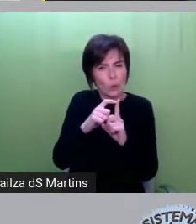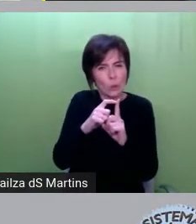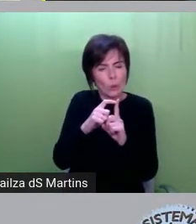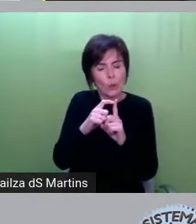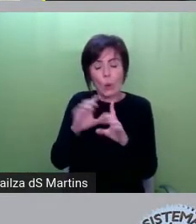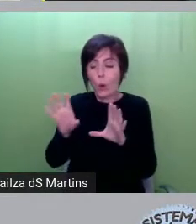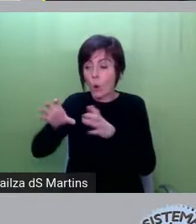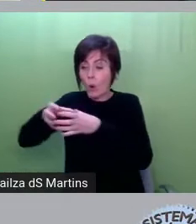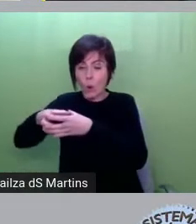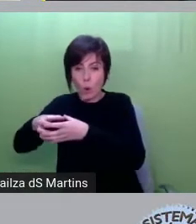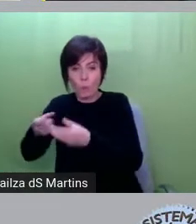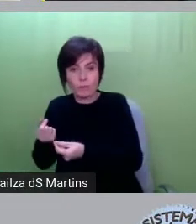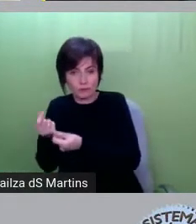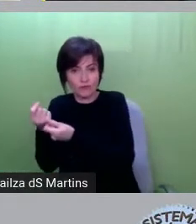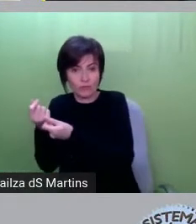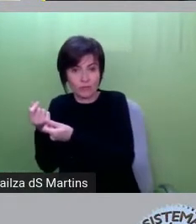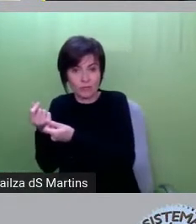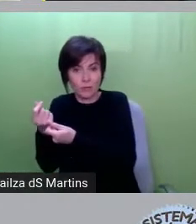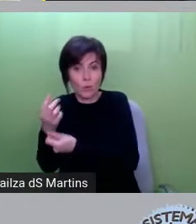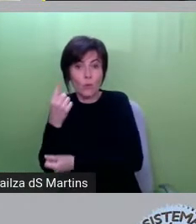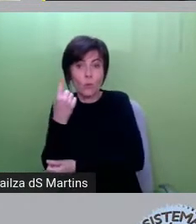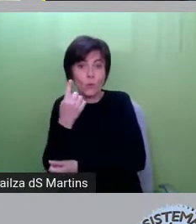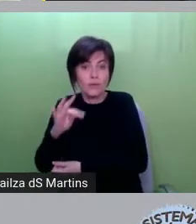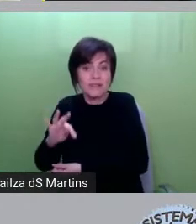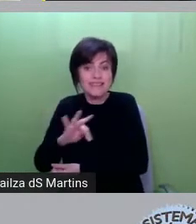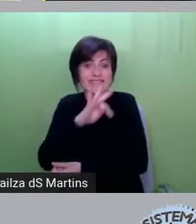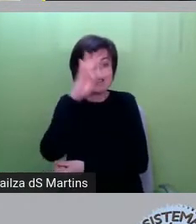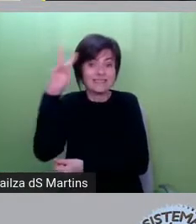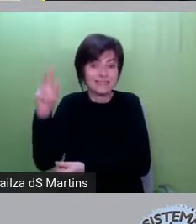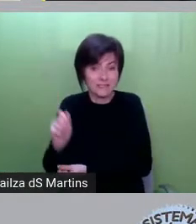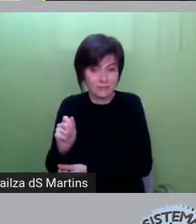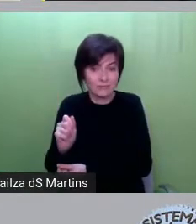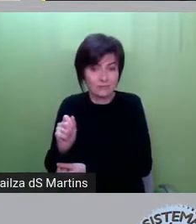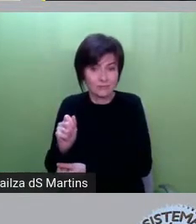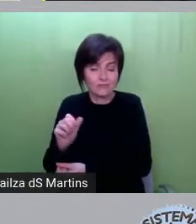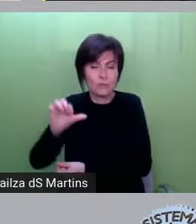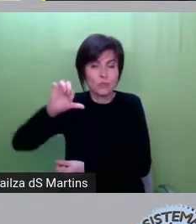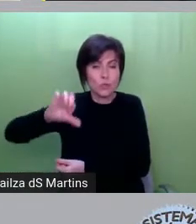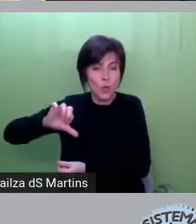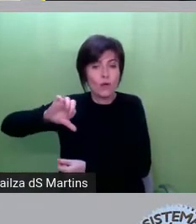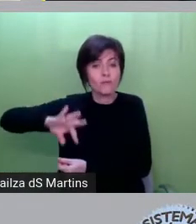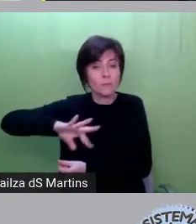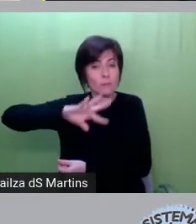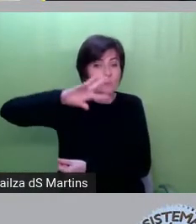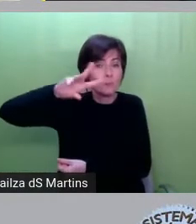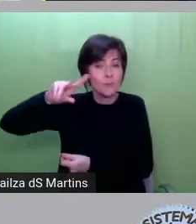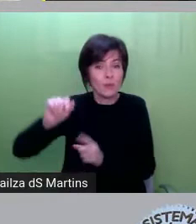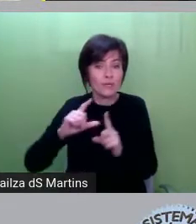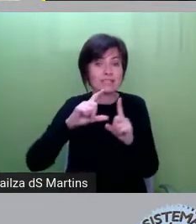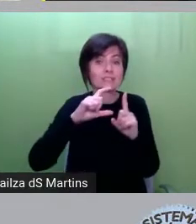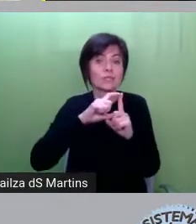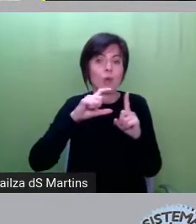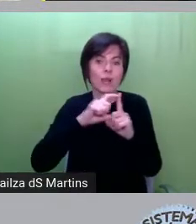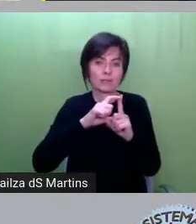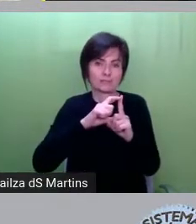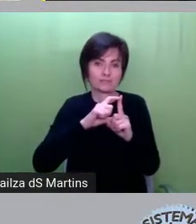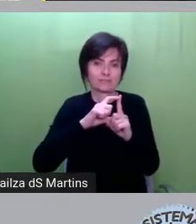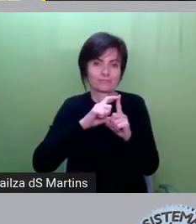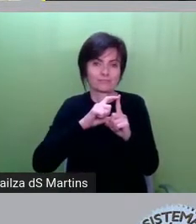financeiras chegou a 1 trilhão e 9 bilhões de dólares.